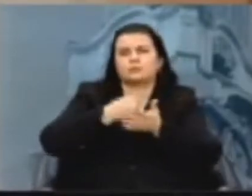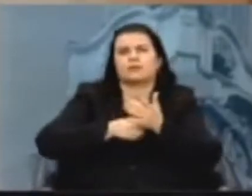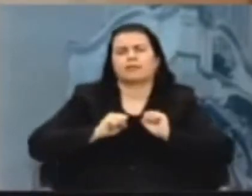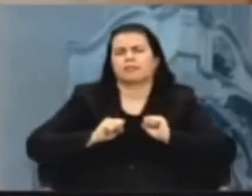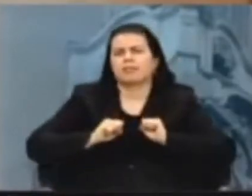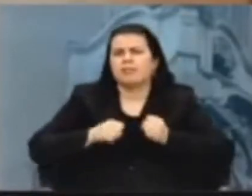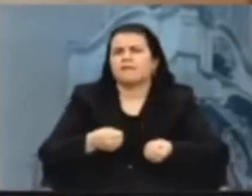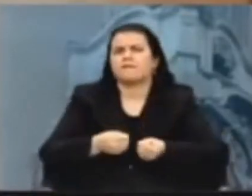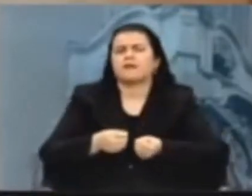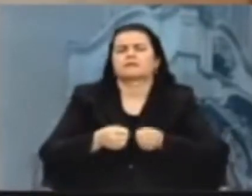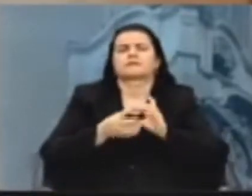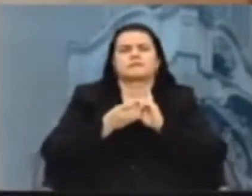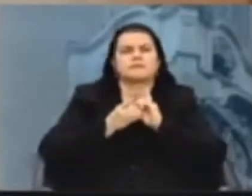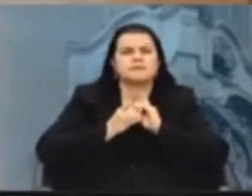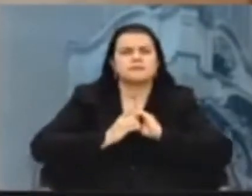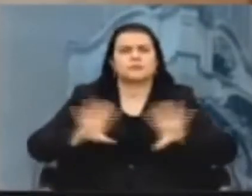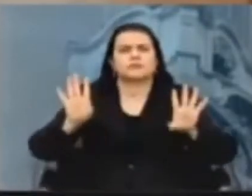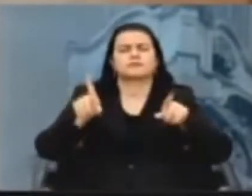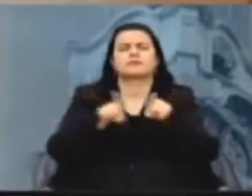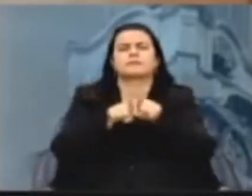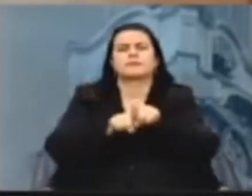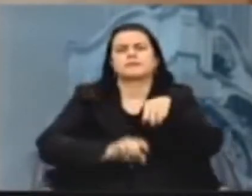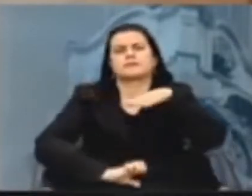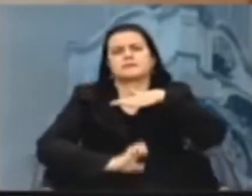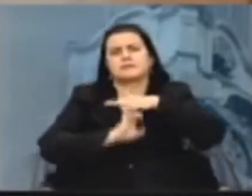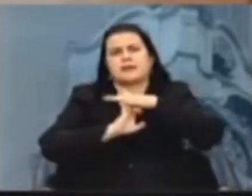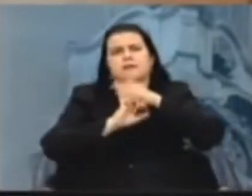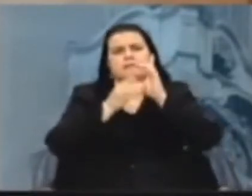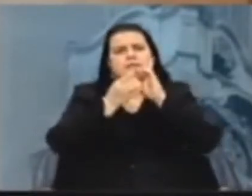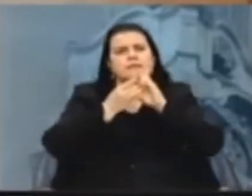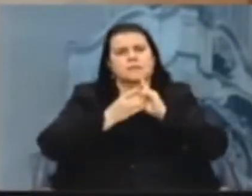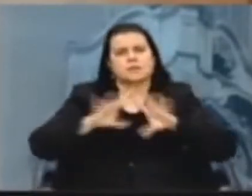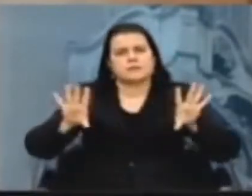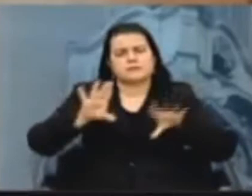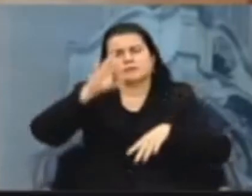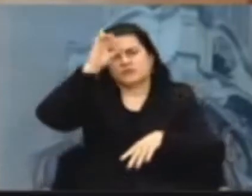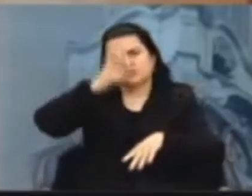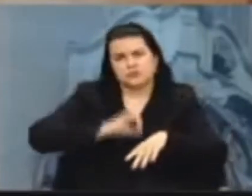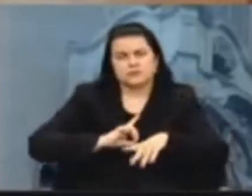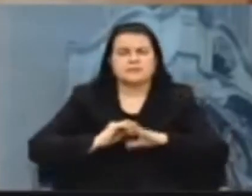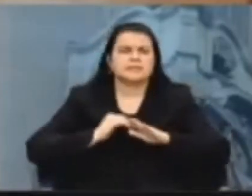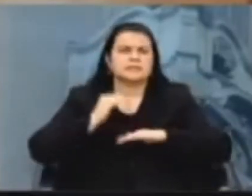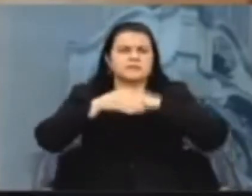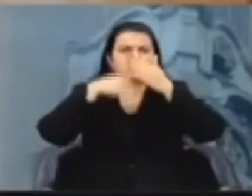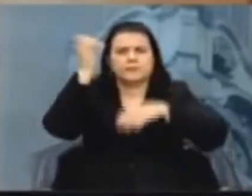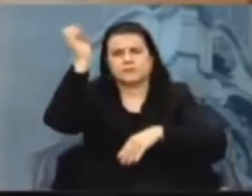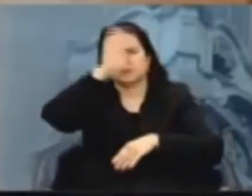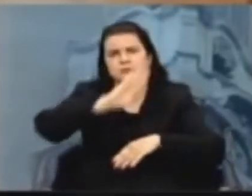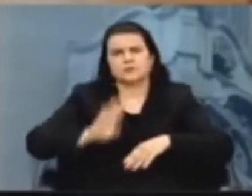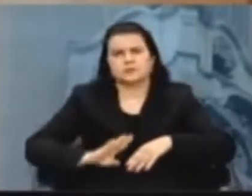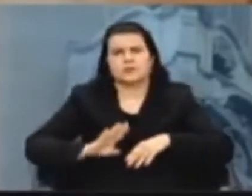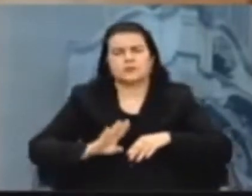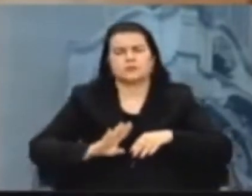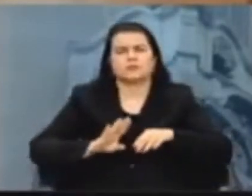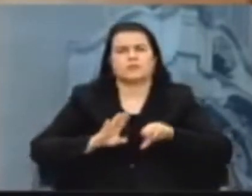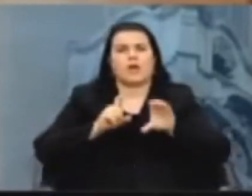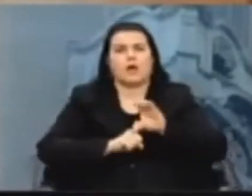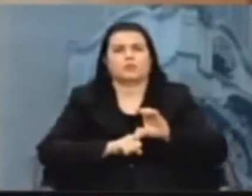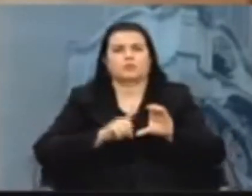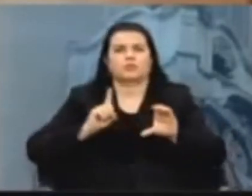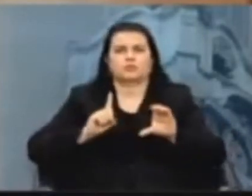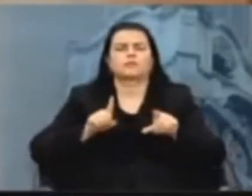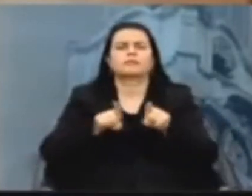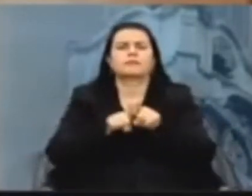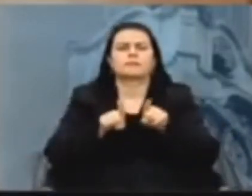democracia e do Estado Democrático de Direito, pelo desenvolvimento nacional autônomo com equidade social.